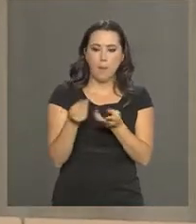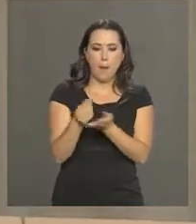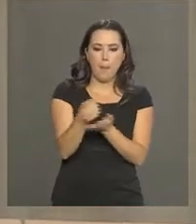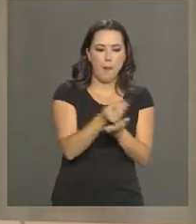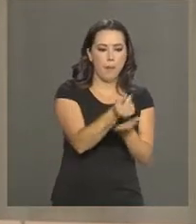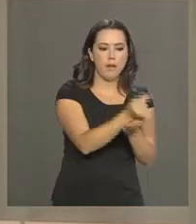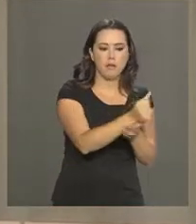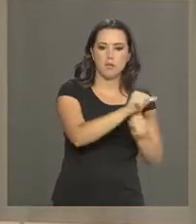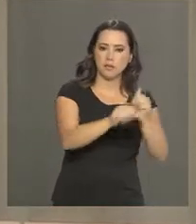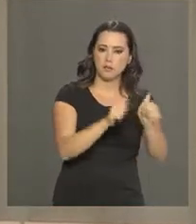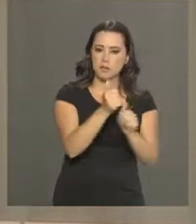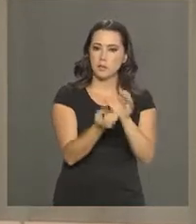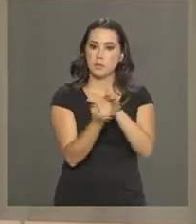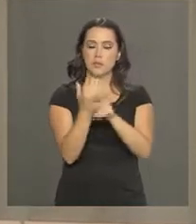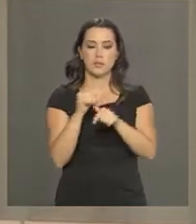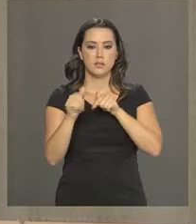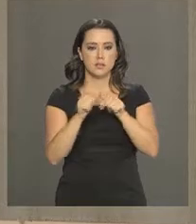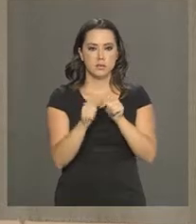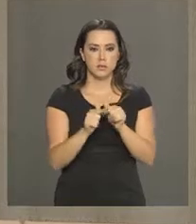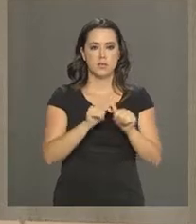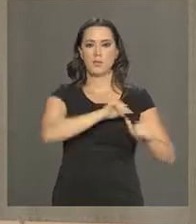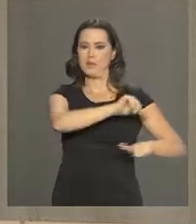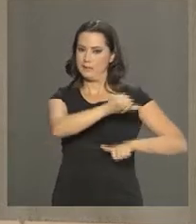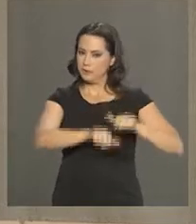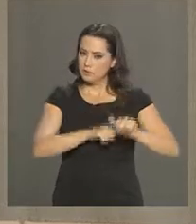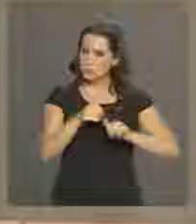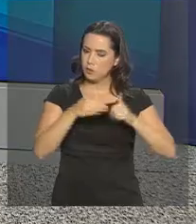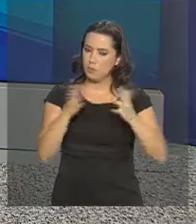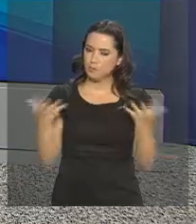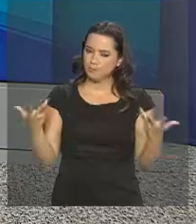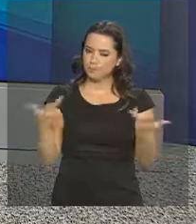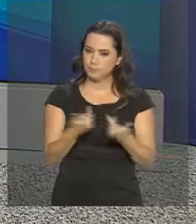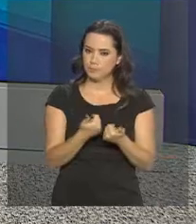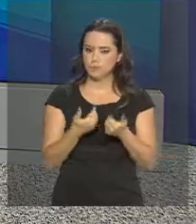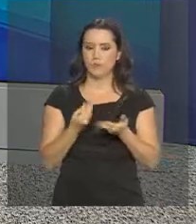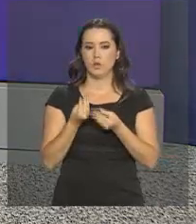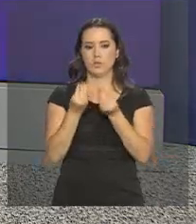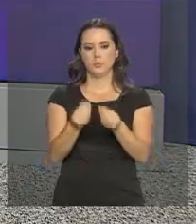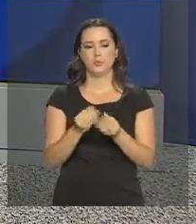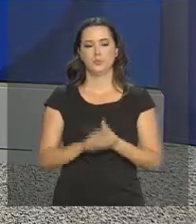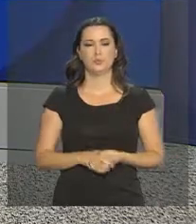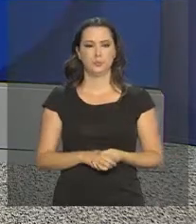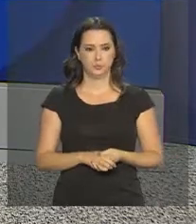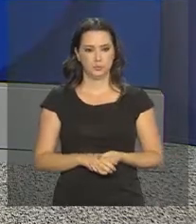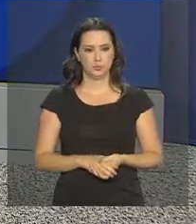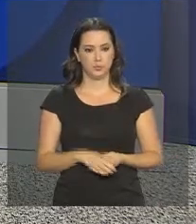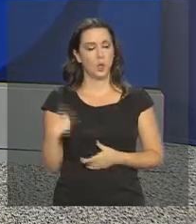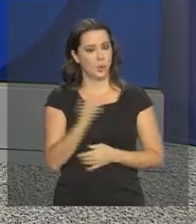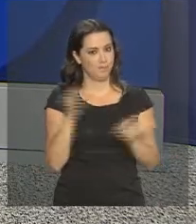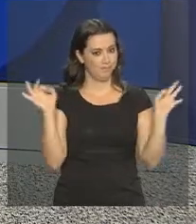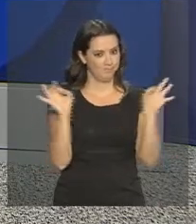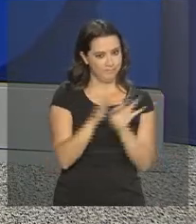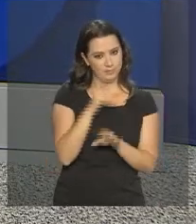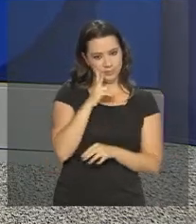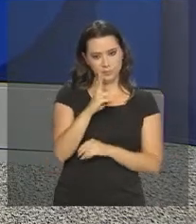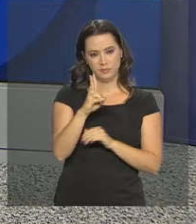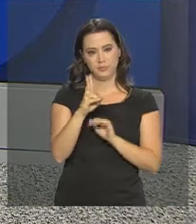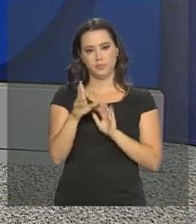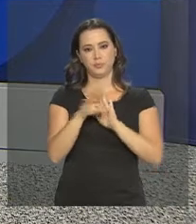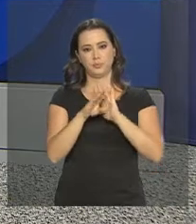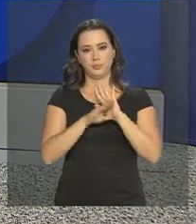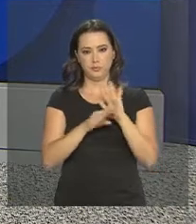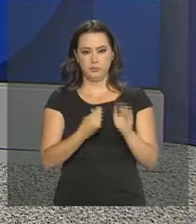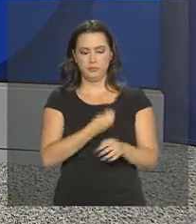se reflete em qualidade do serviço prestado nós ficamos por aqui você acompanha nossa programação